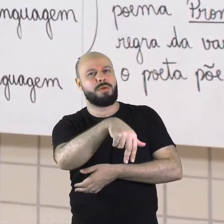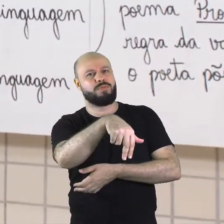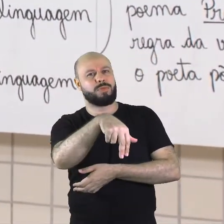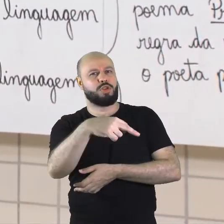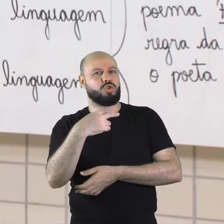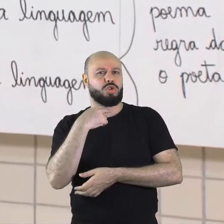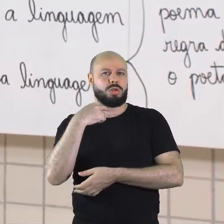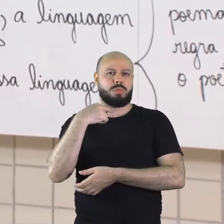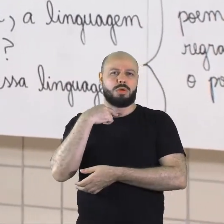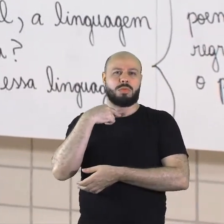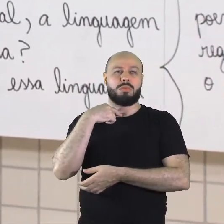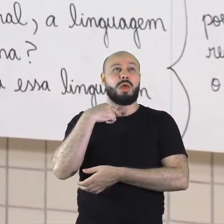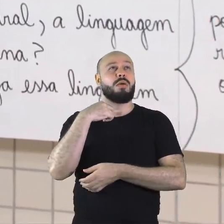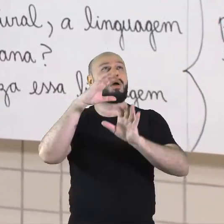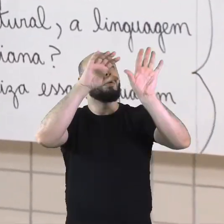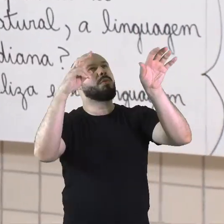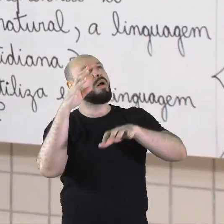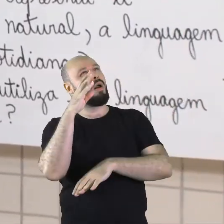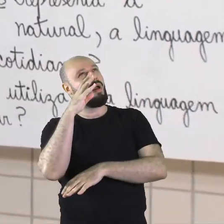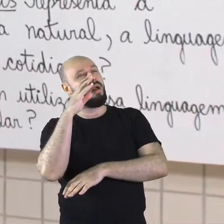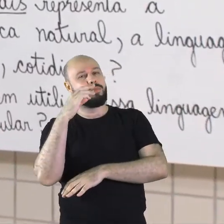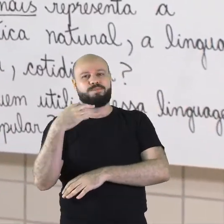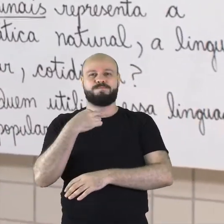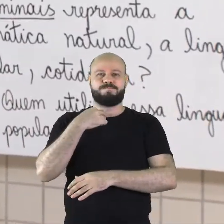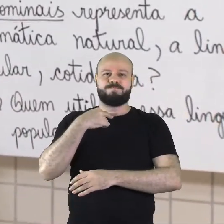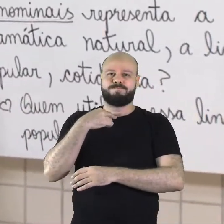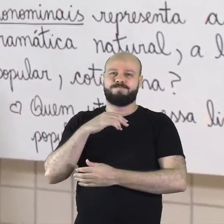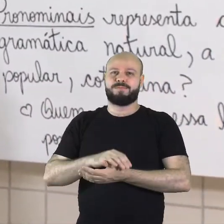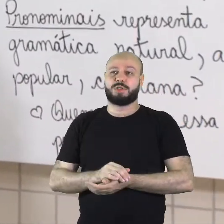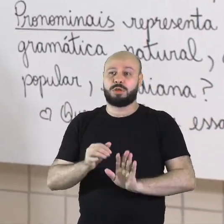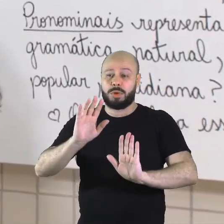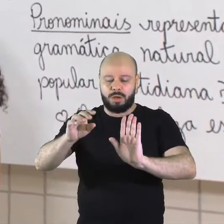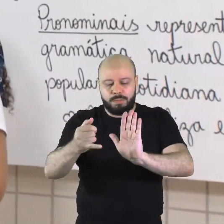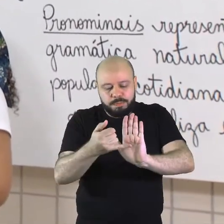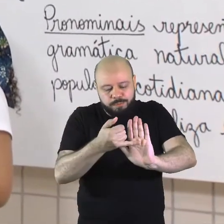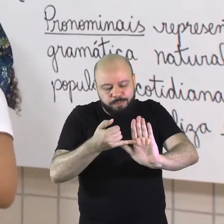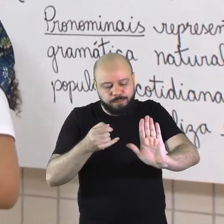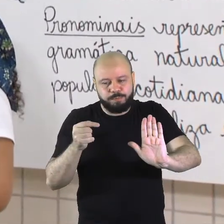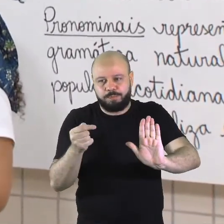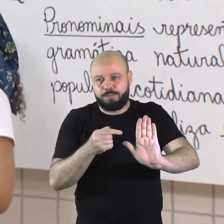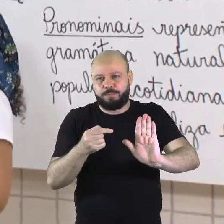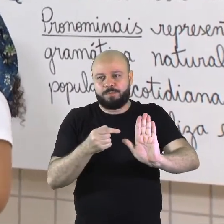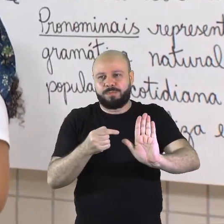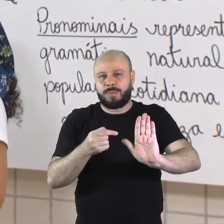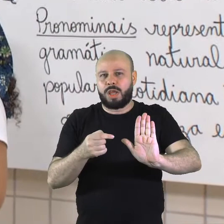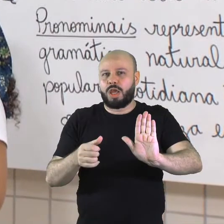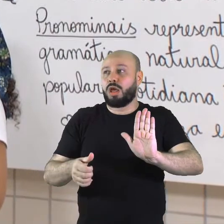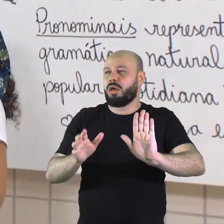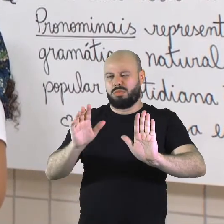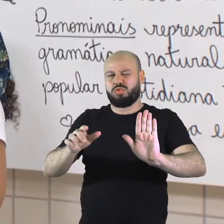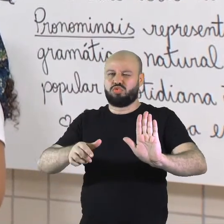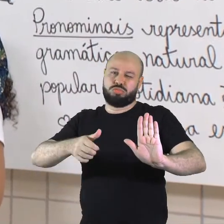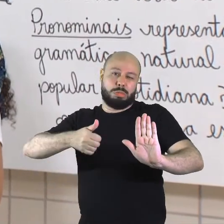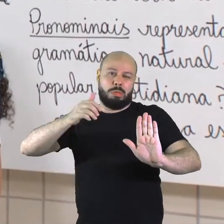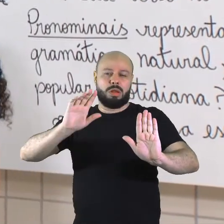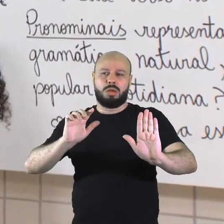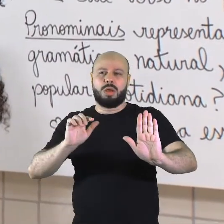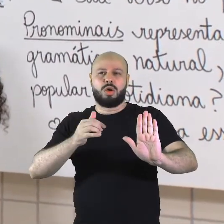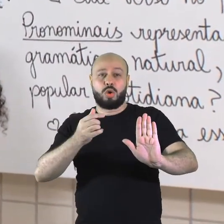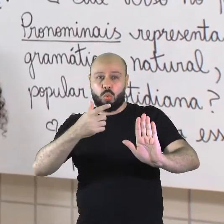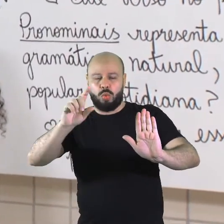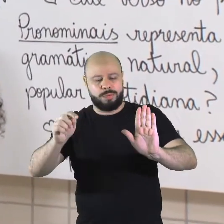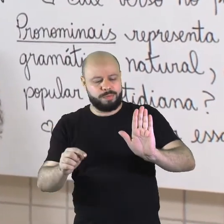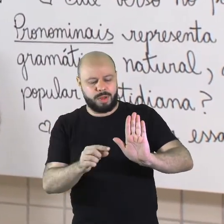podia estar contemplando o céu. E aí esse outro verso, esse aí é o primeiro que ela fala, né? Mas fica